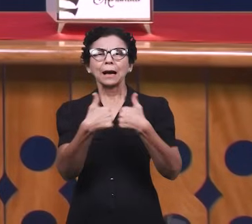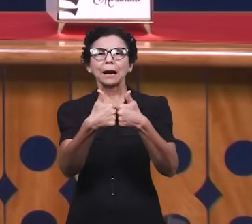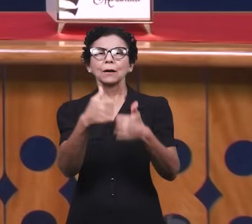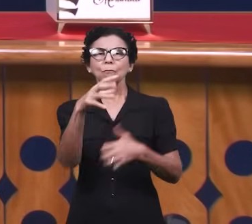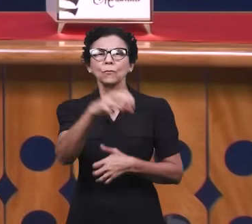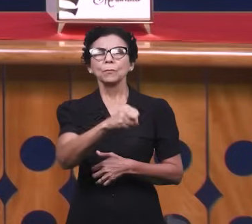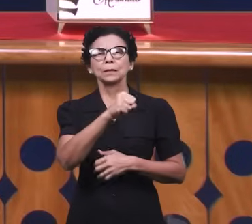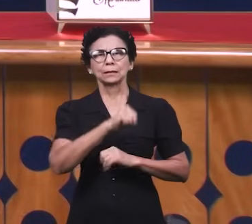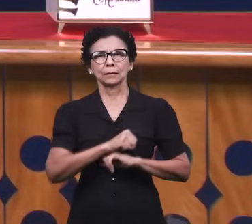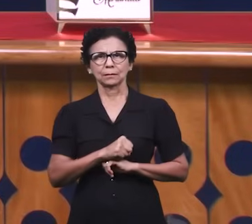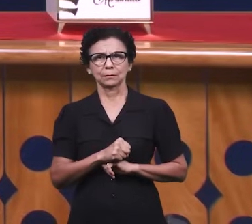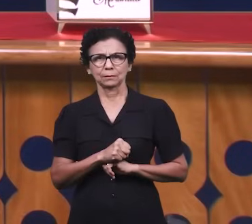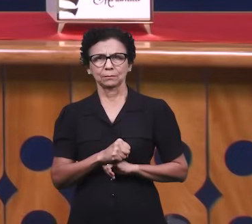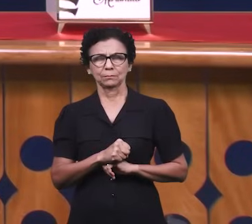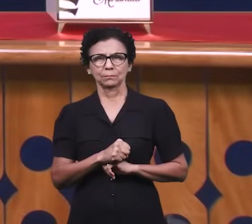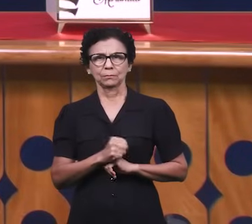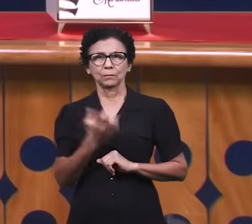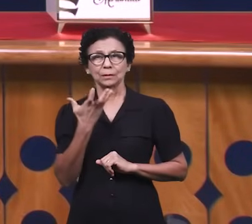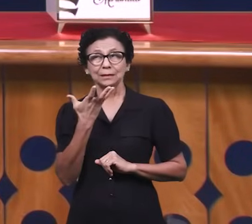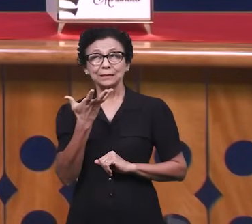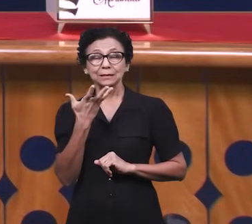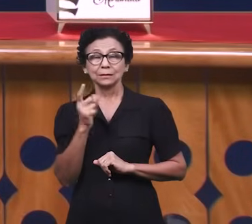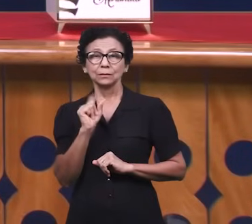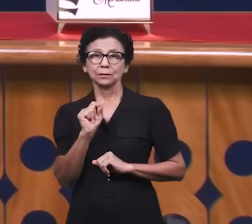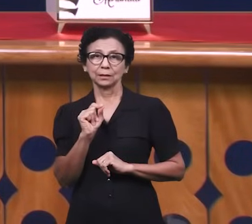de Deus na vida dele.